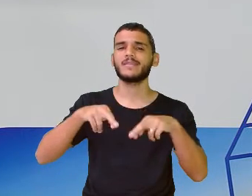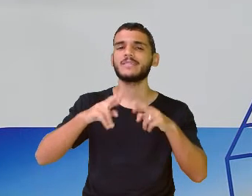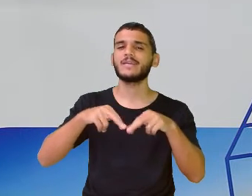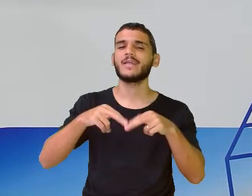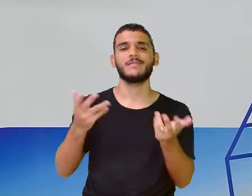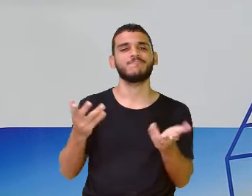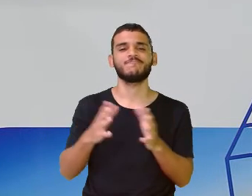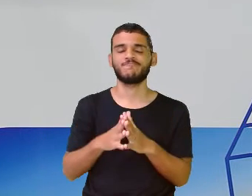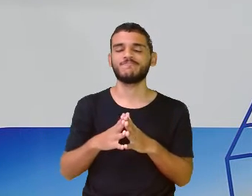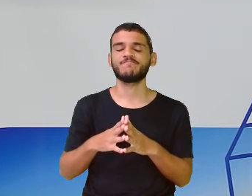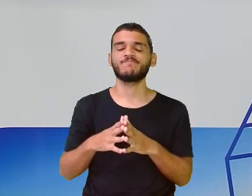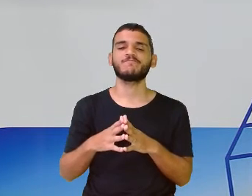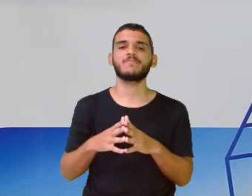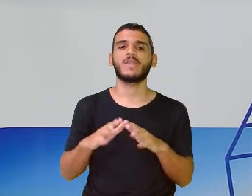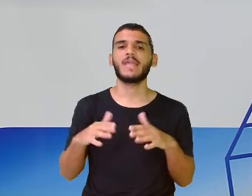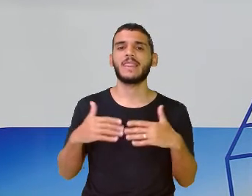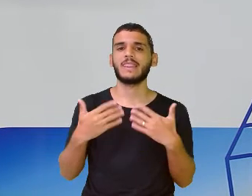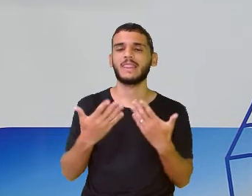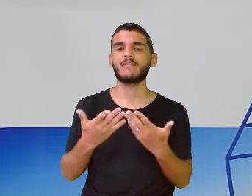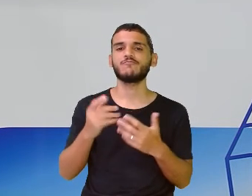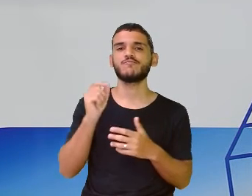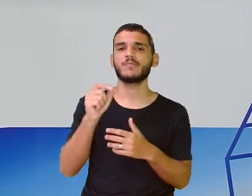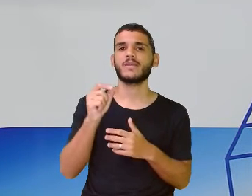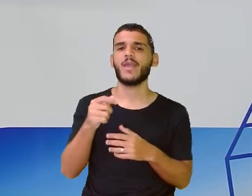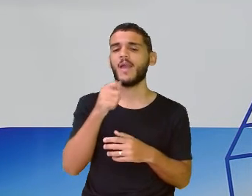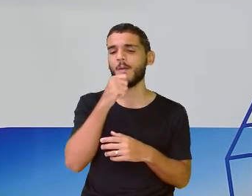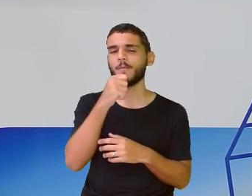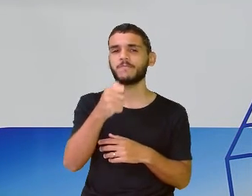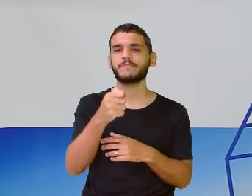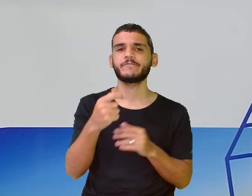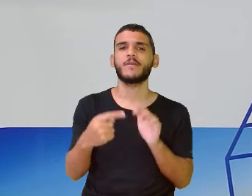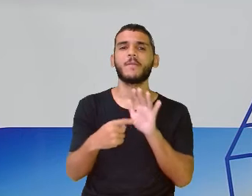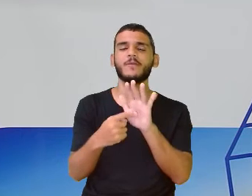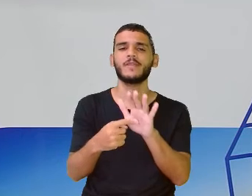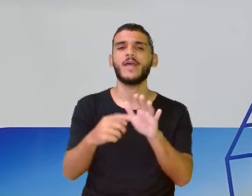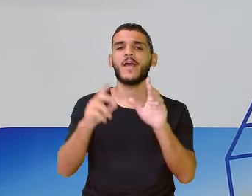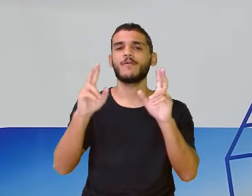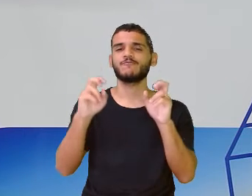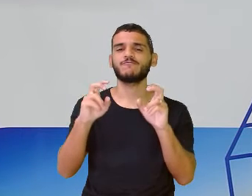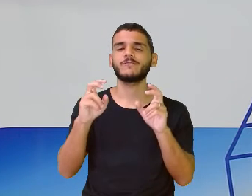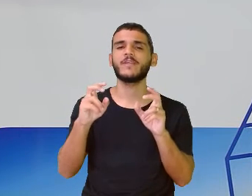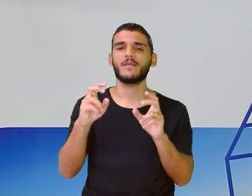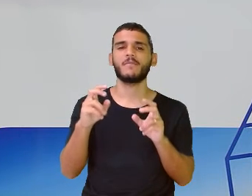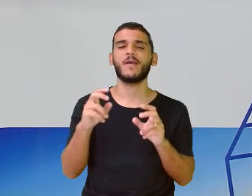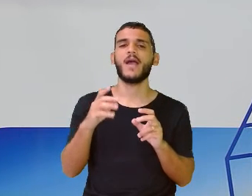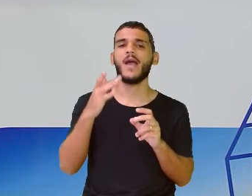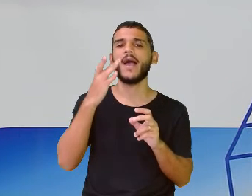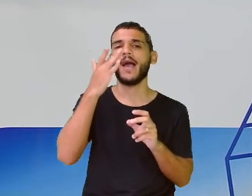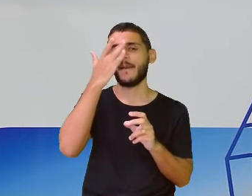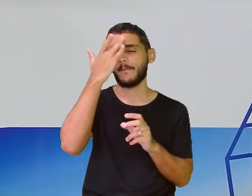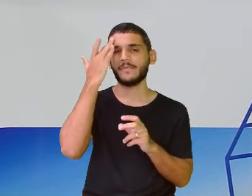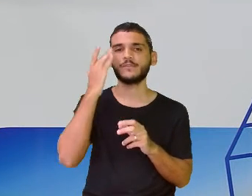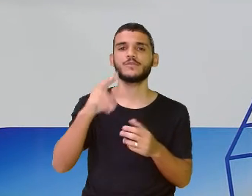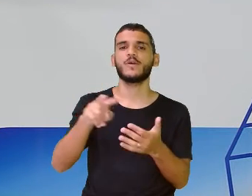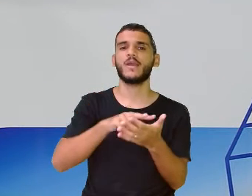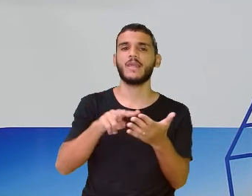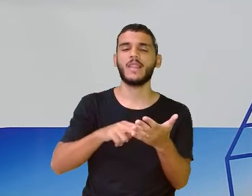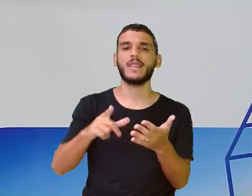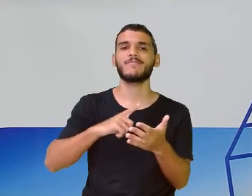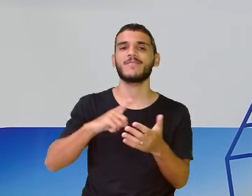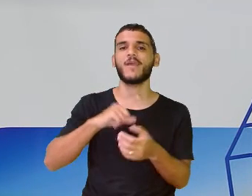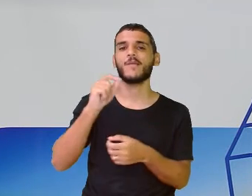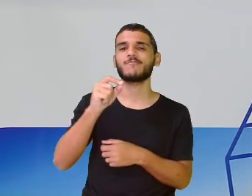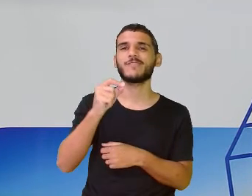outras coisas. Então, a reportagem vai tratar sobre isso, então já vai levar o leitor a ter uma consciência, não é, sobre